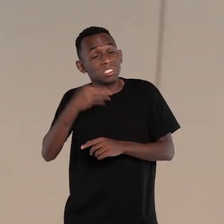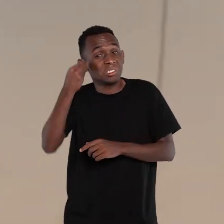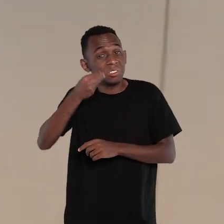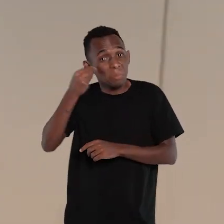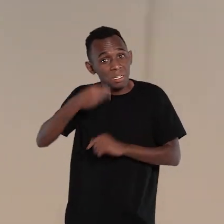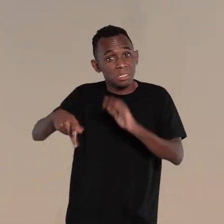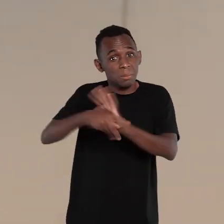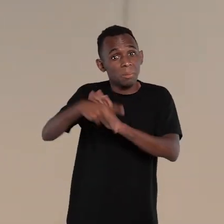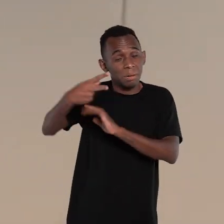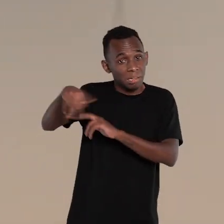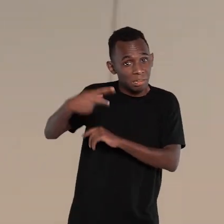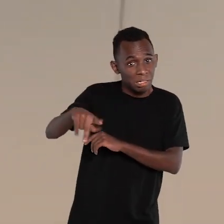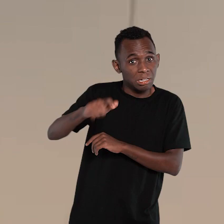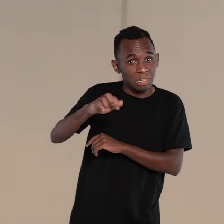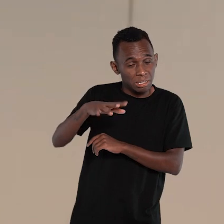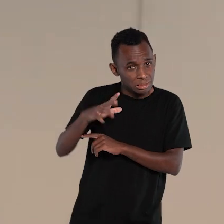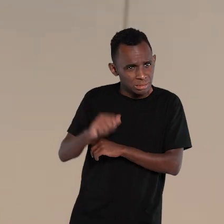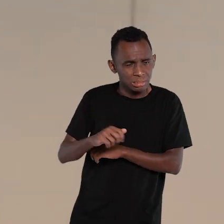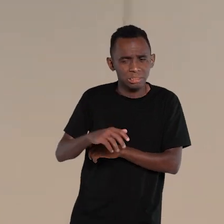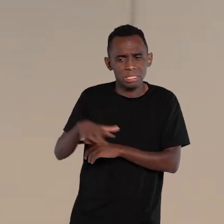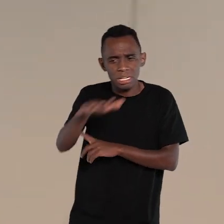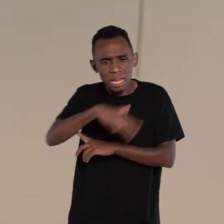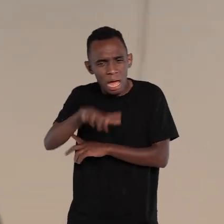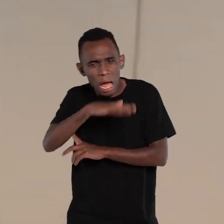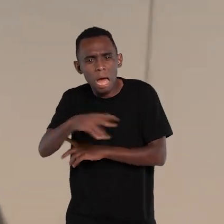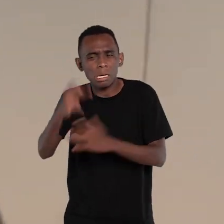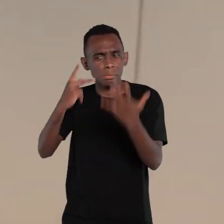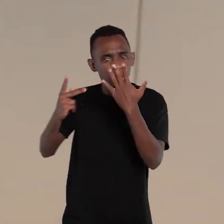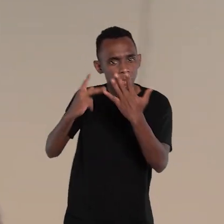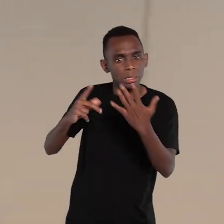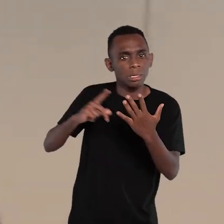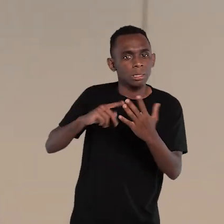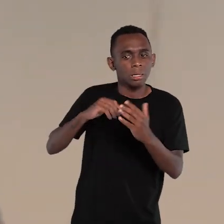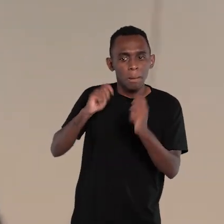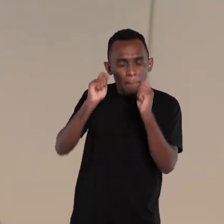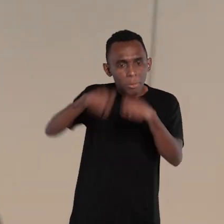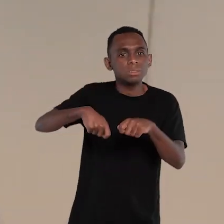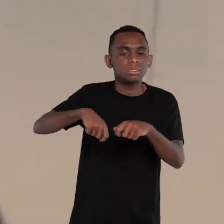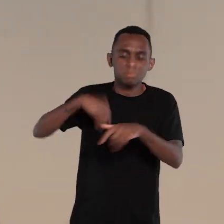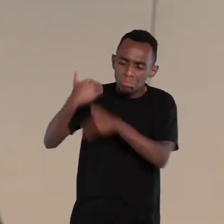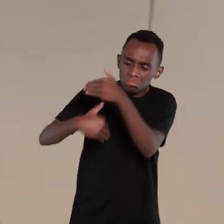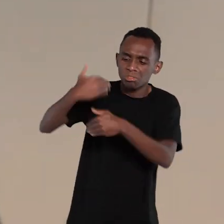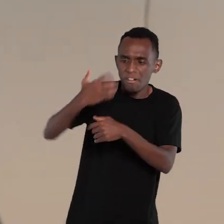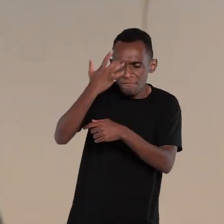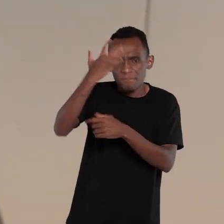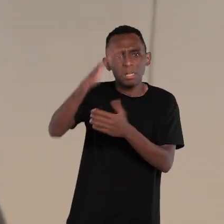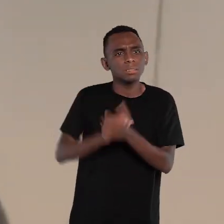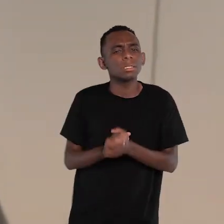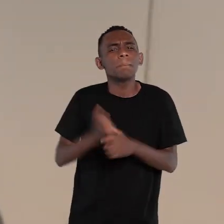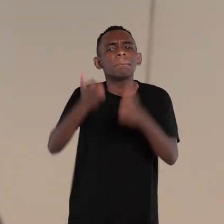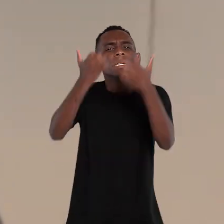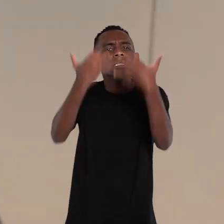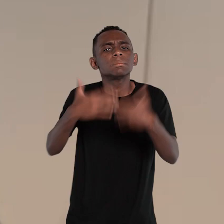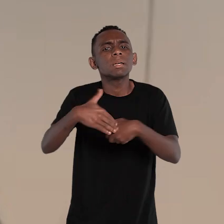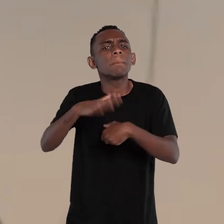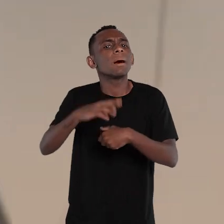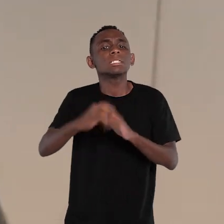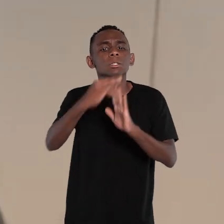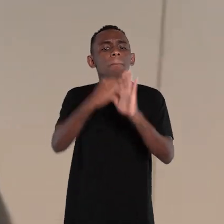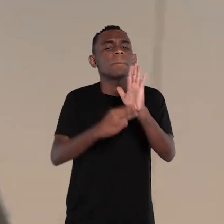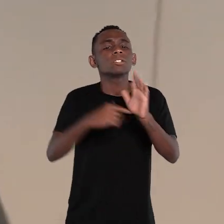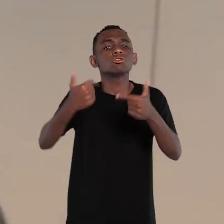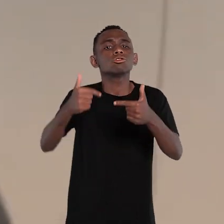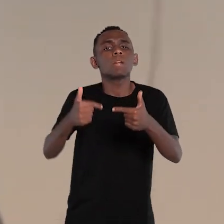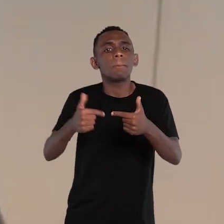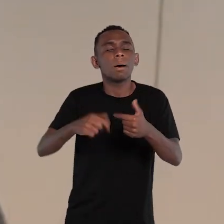vivência do Garcia Rosa na psicanálise, né, ele tenha desenvolvido esse método. Me fala um pouquinho mais do